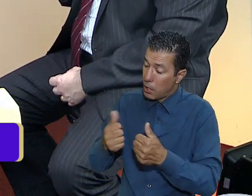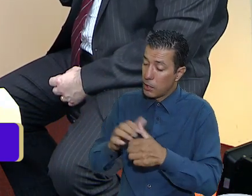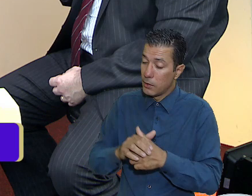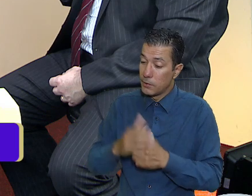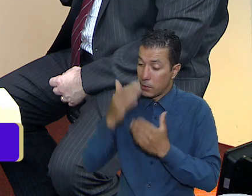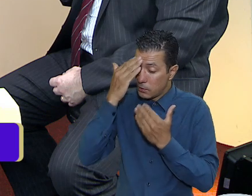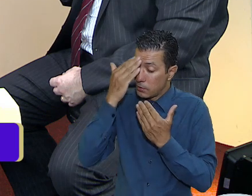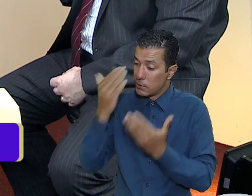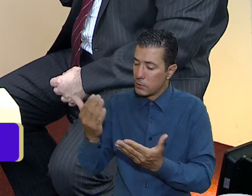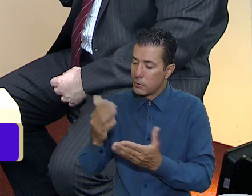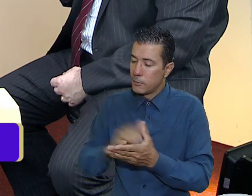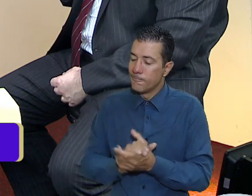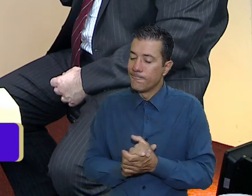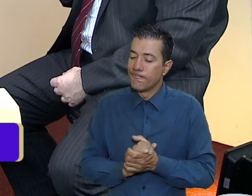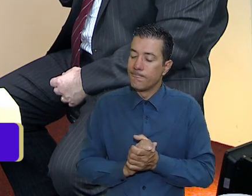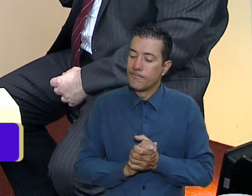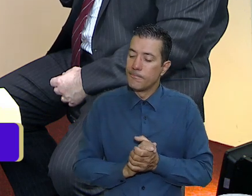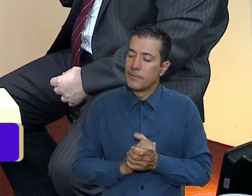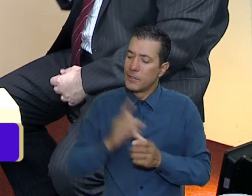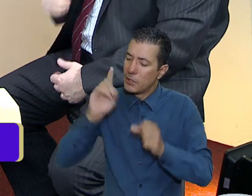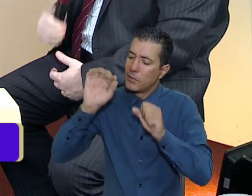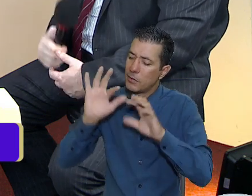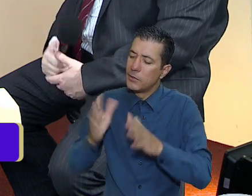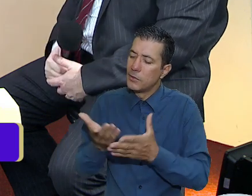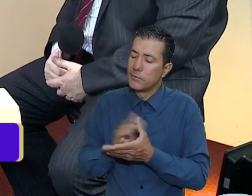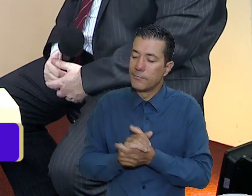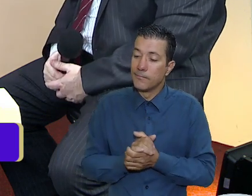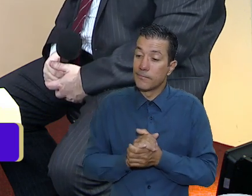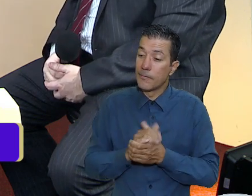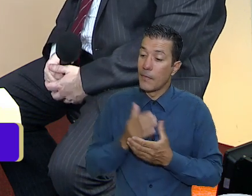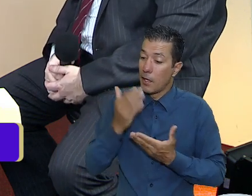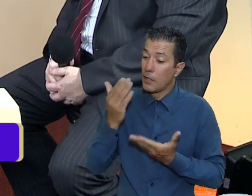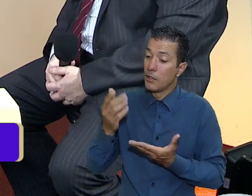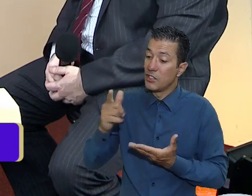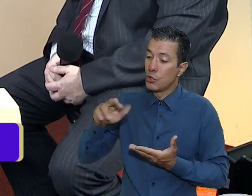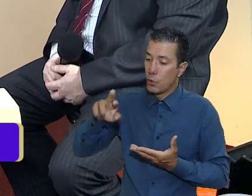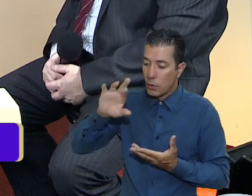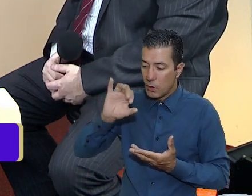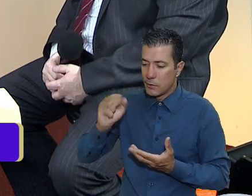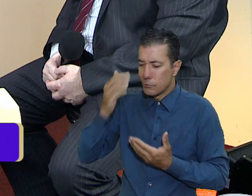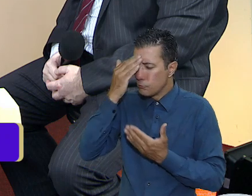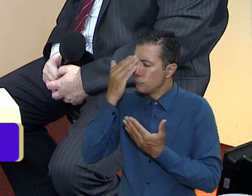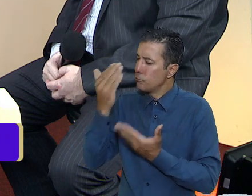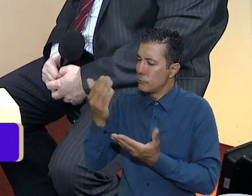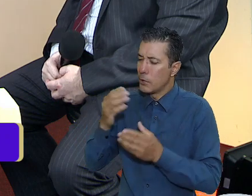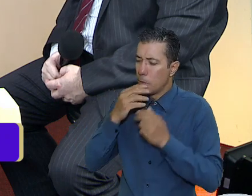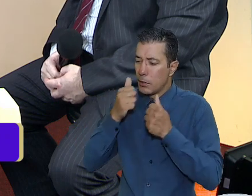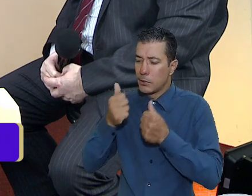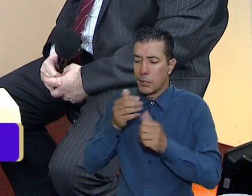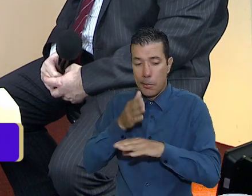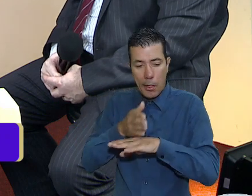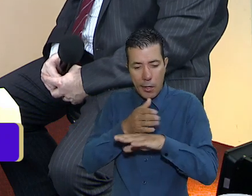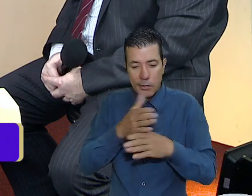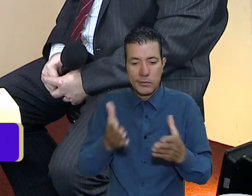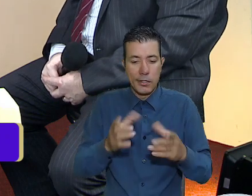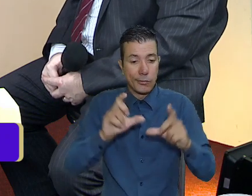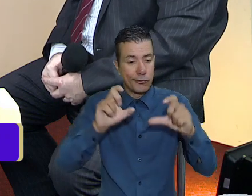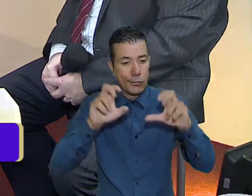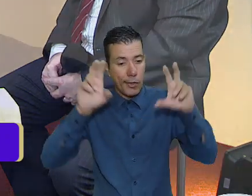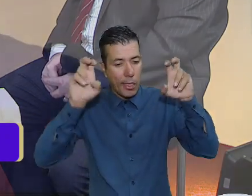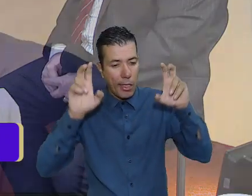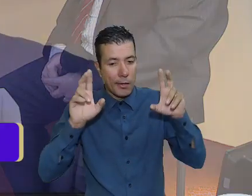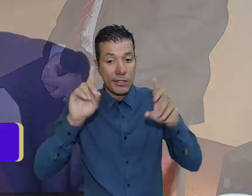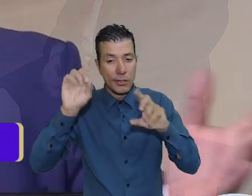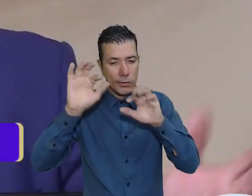que agradecemos o convite aí, pastor Léo. Deus obrigado. Abençoe, viu? Amém. Quero agradecer também o pastor Yuri. Muito obrigado, pastor, pela sua participação nesses dois temas. Que